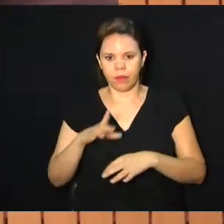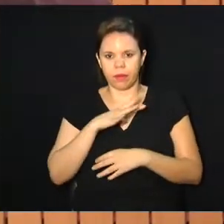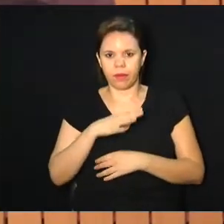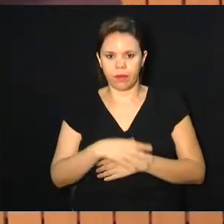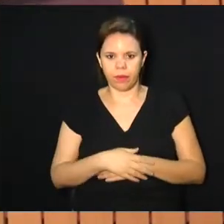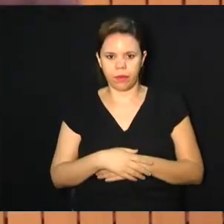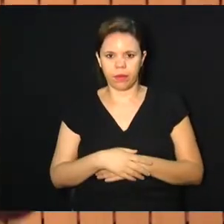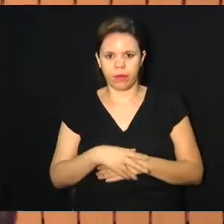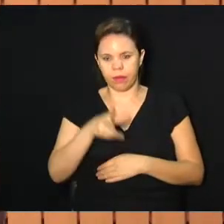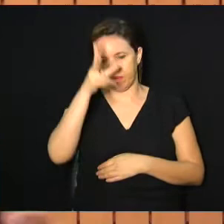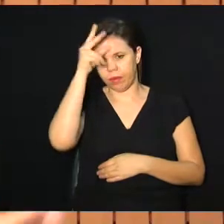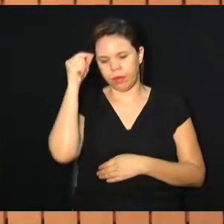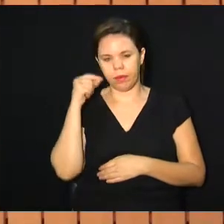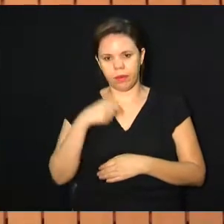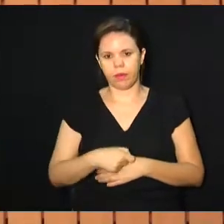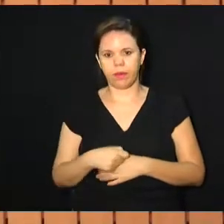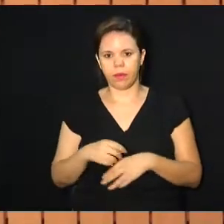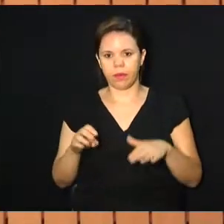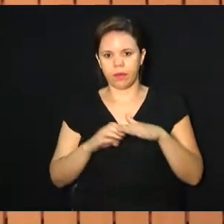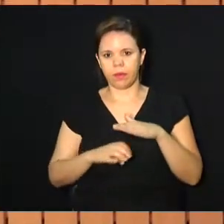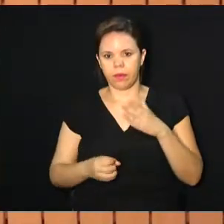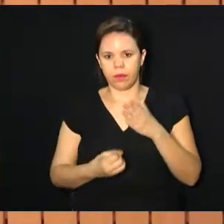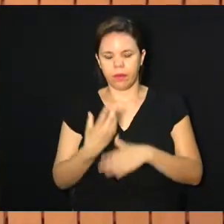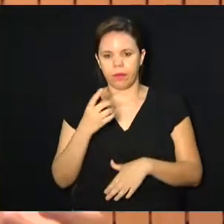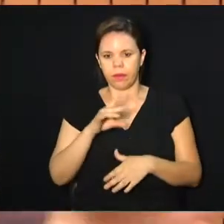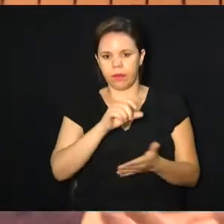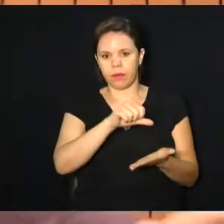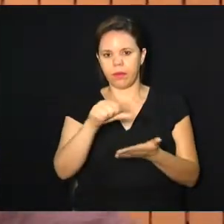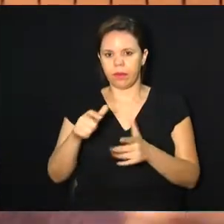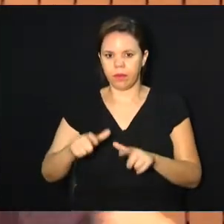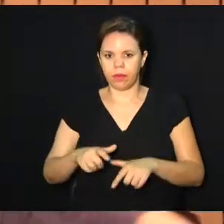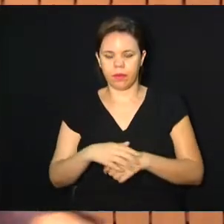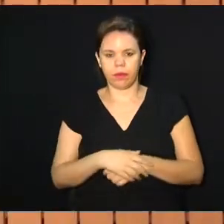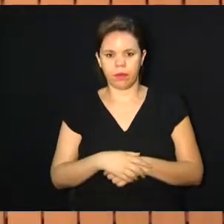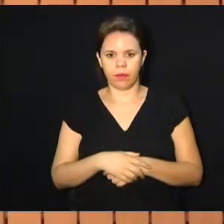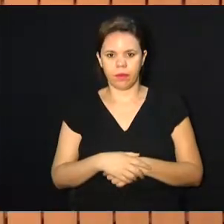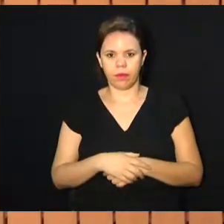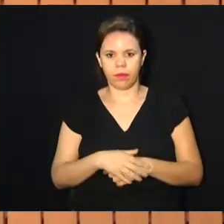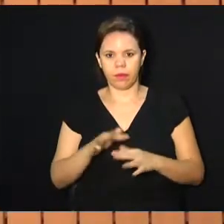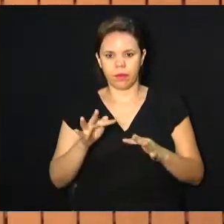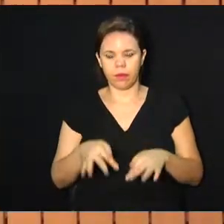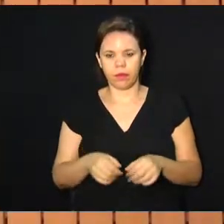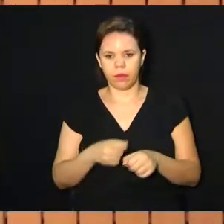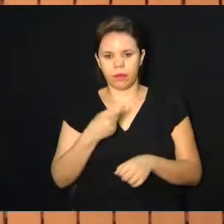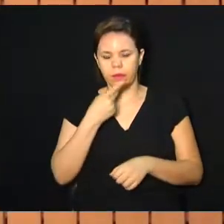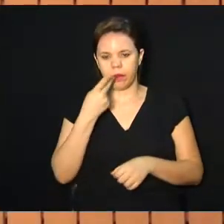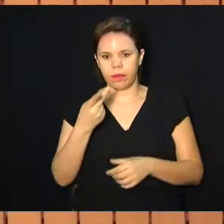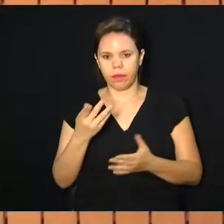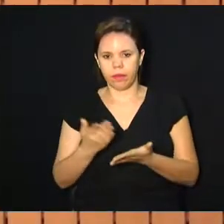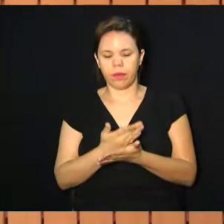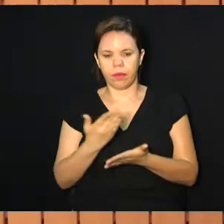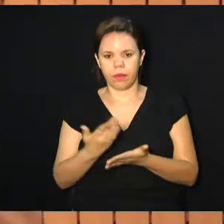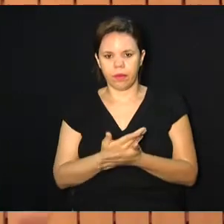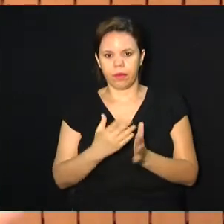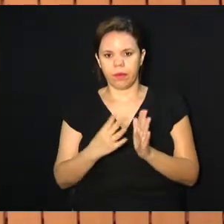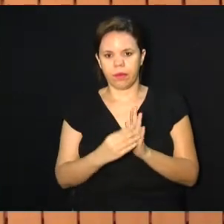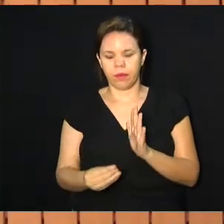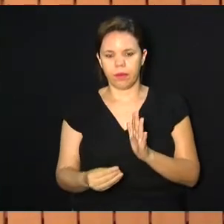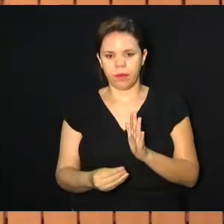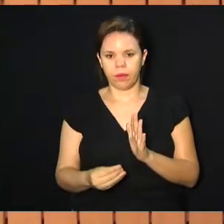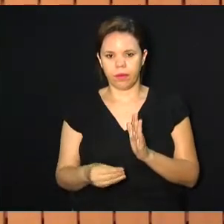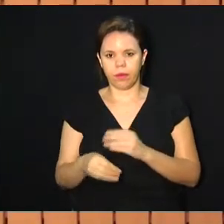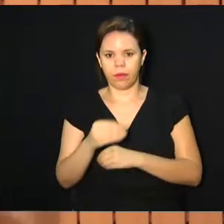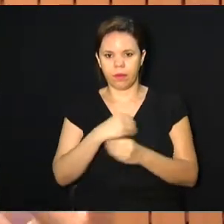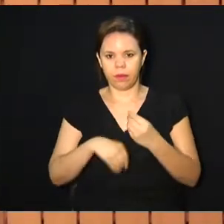seja público e aí as empresas operem só os locais. Que é um pouco também, no finalzinho a gente fala do guia, de modelos híbridos. Estão fazendo uma parte pública, uma